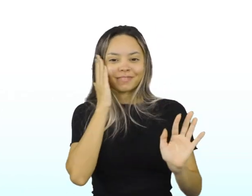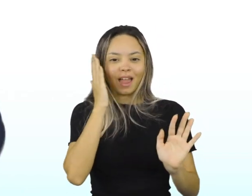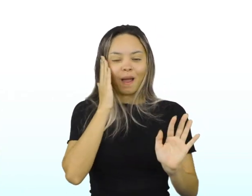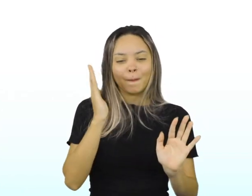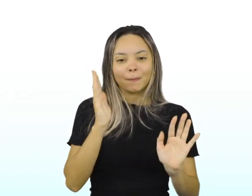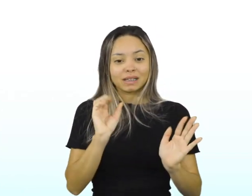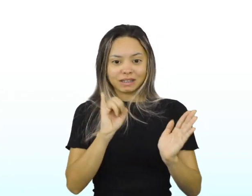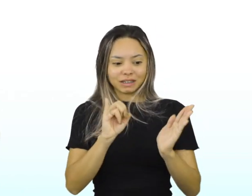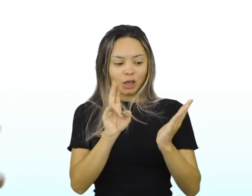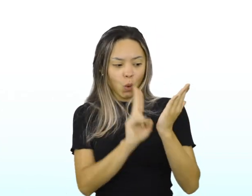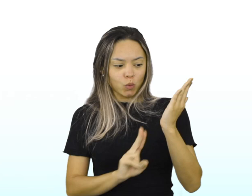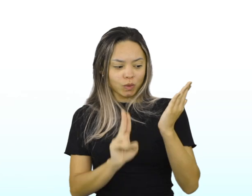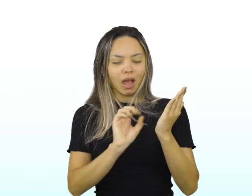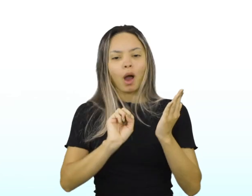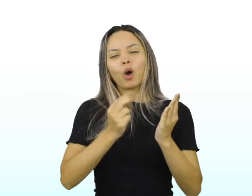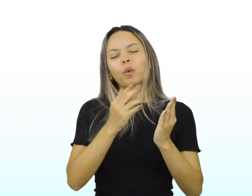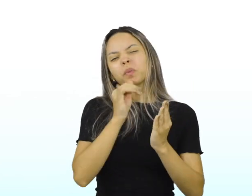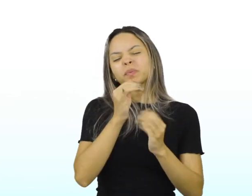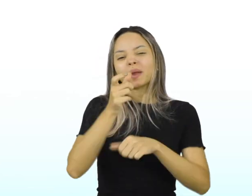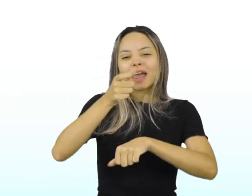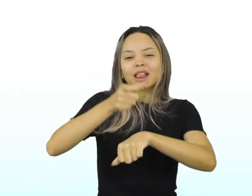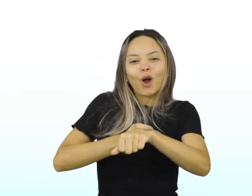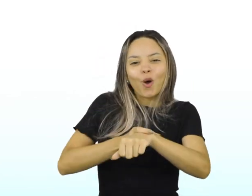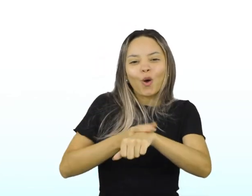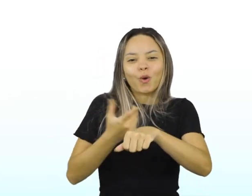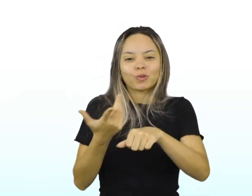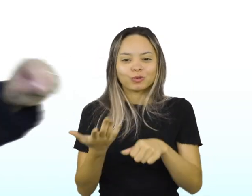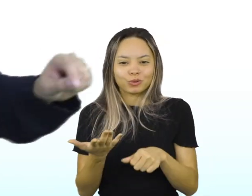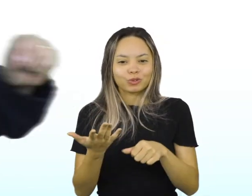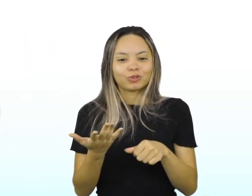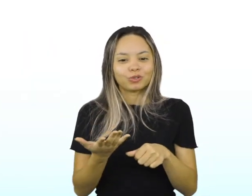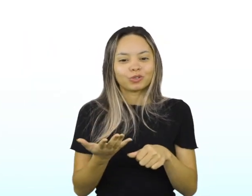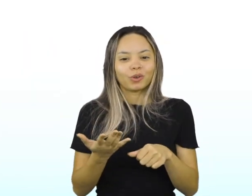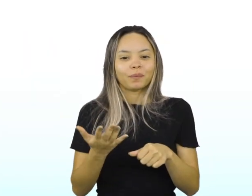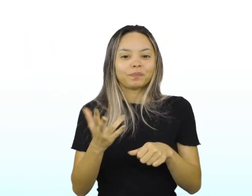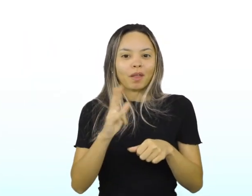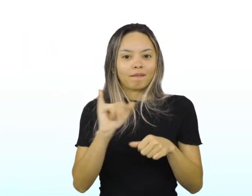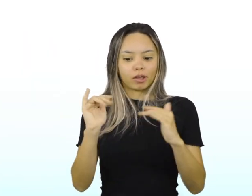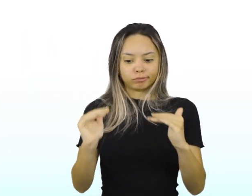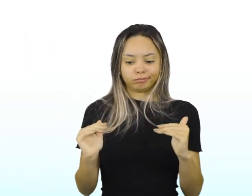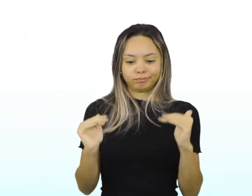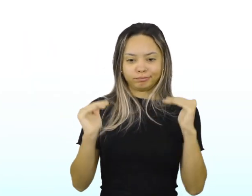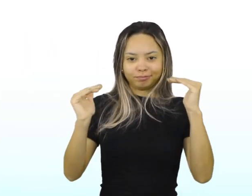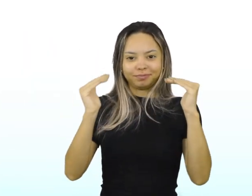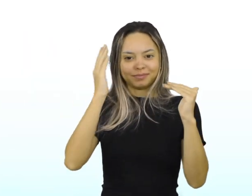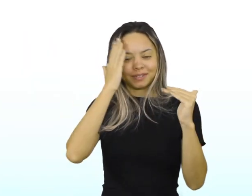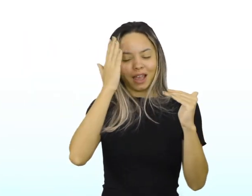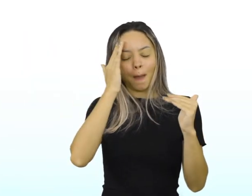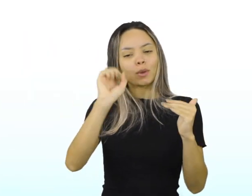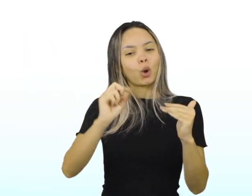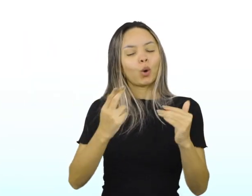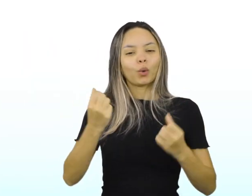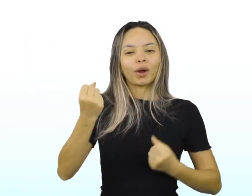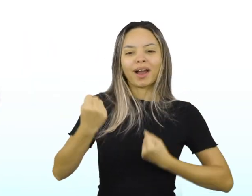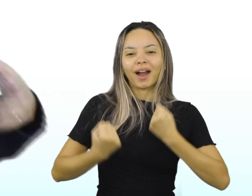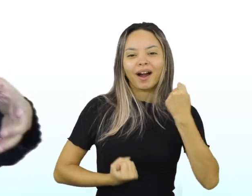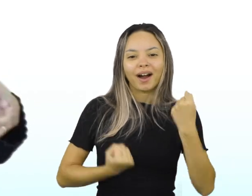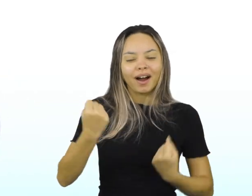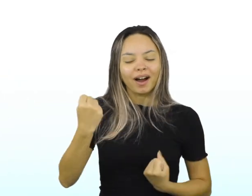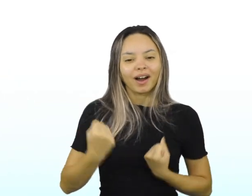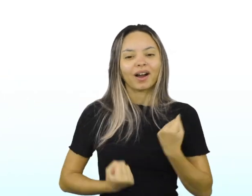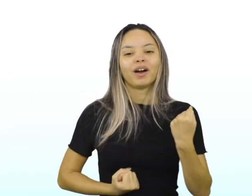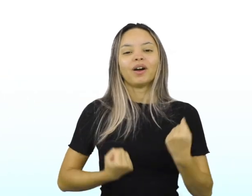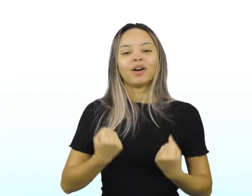do status, do que ele representa. É aquele relógio que vai te levar para uma outra classe social, é